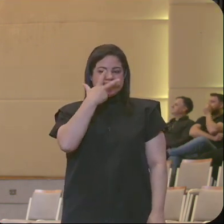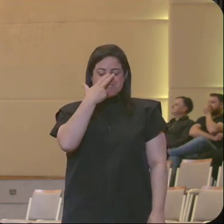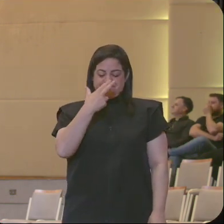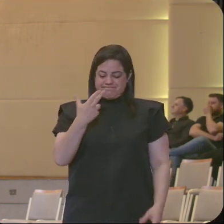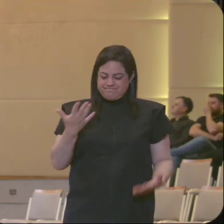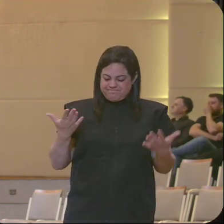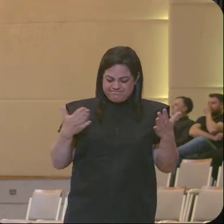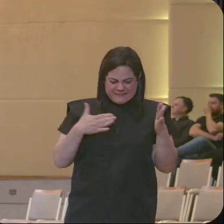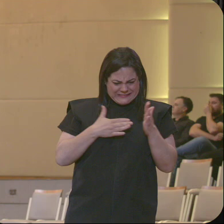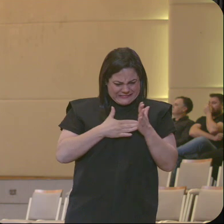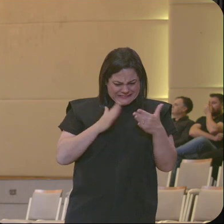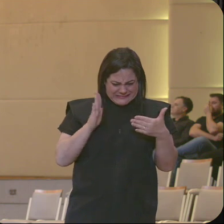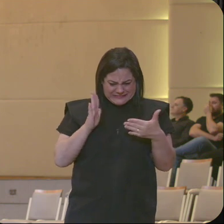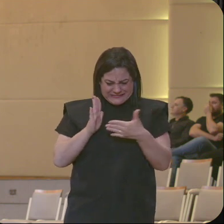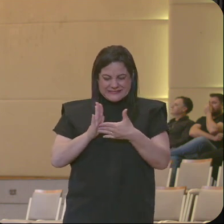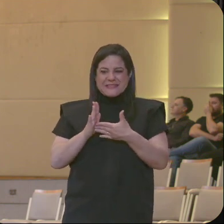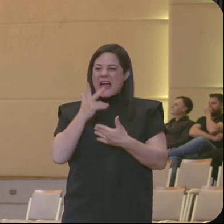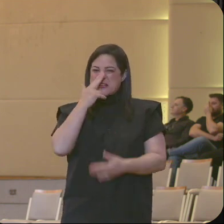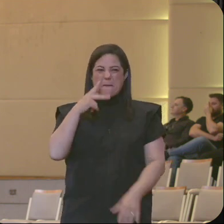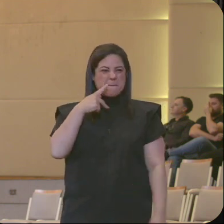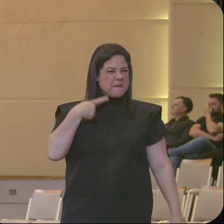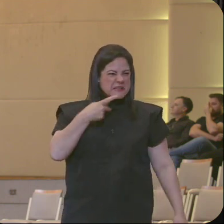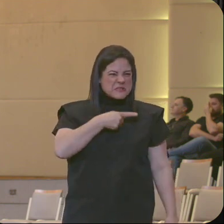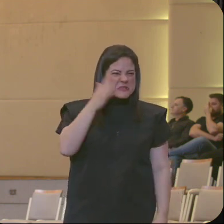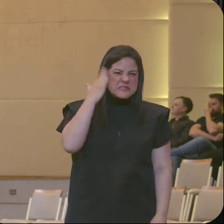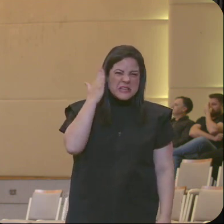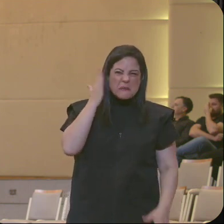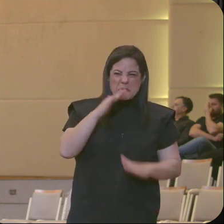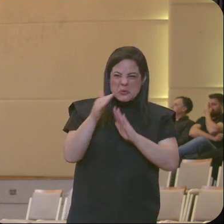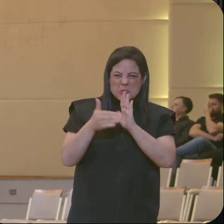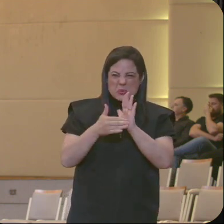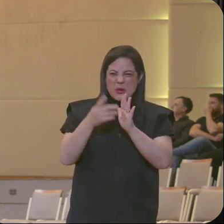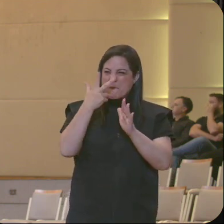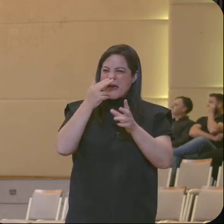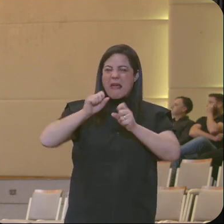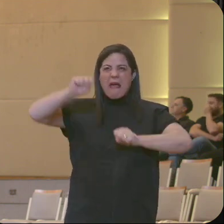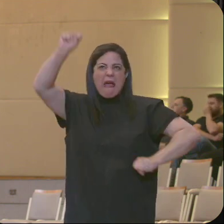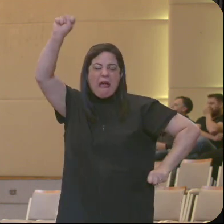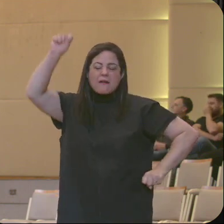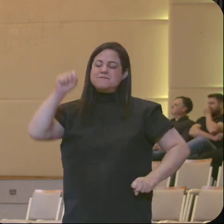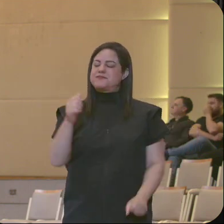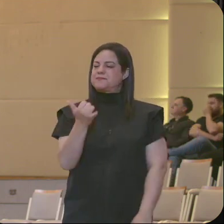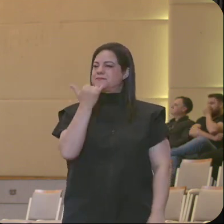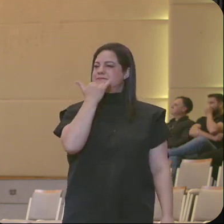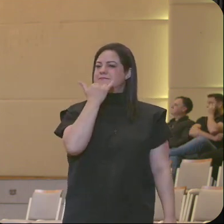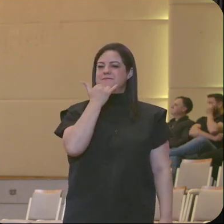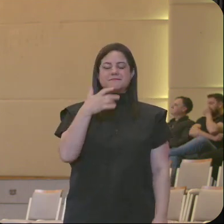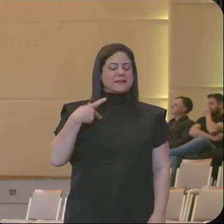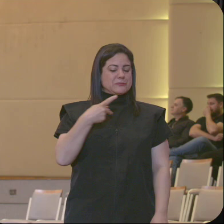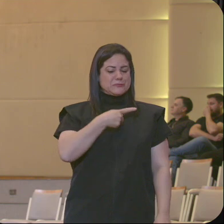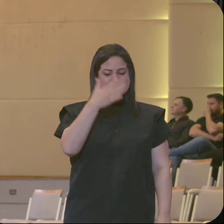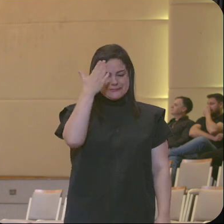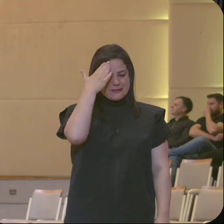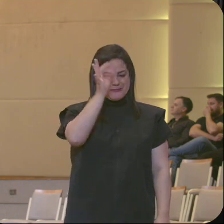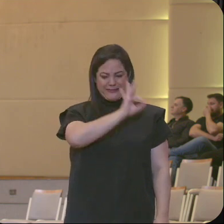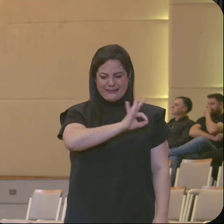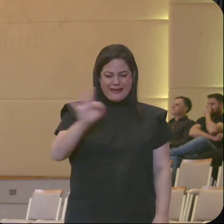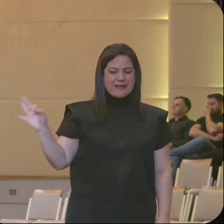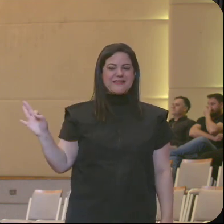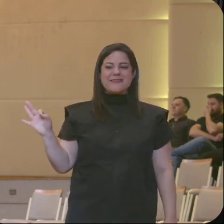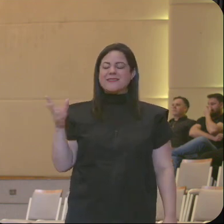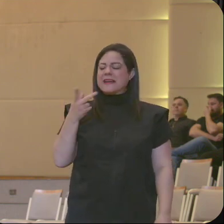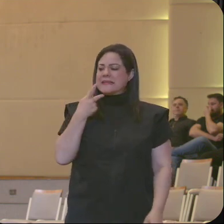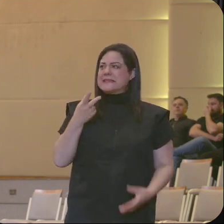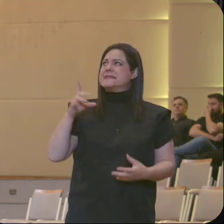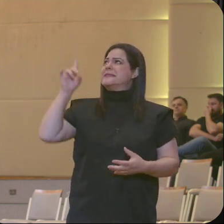inadequado? As pessoas acham que pastor sabe tudo, né? Que pastor é super-herói, assim. A gente não sabe nada, né? A gente vai chegar numa situação e